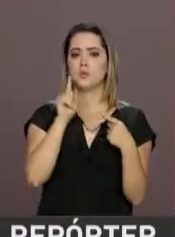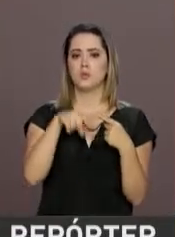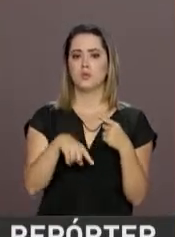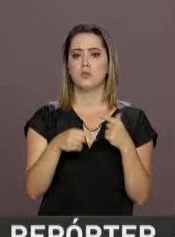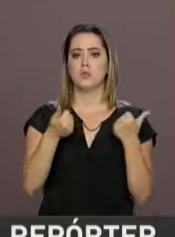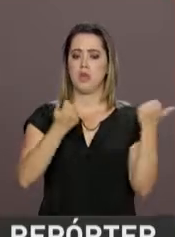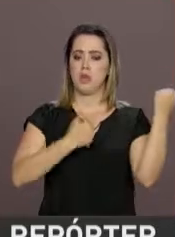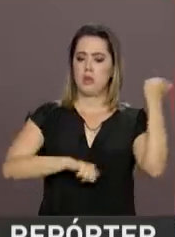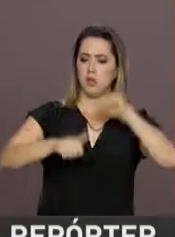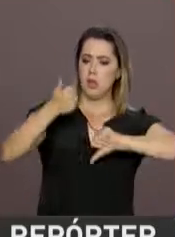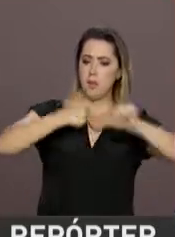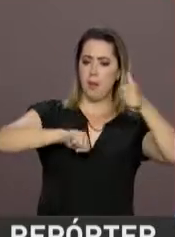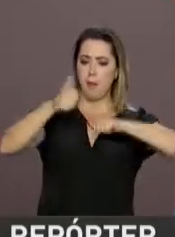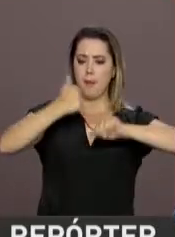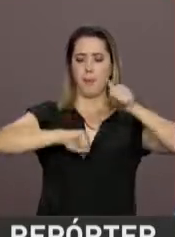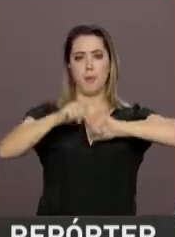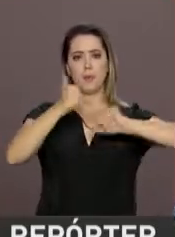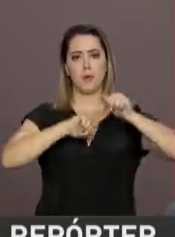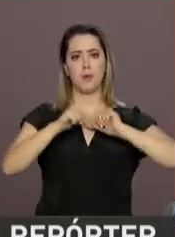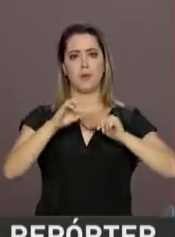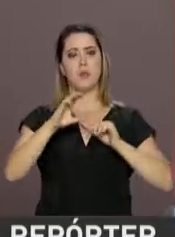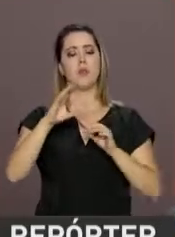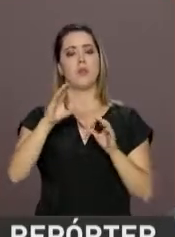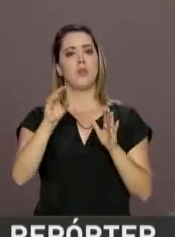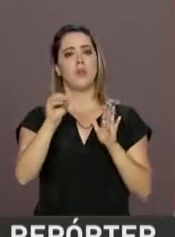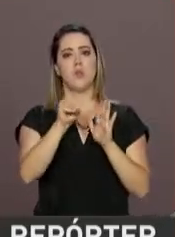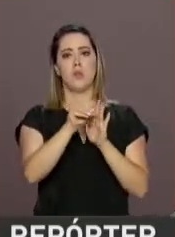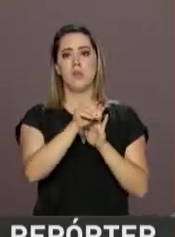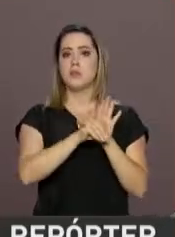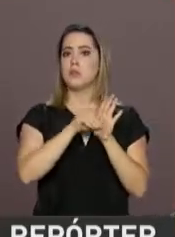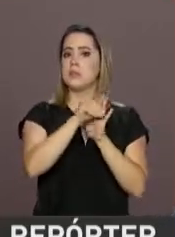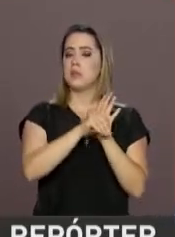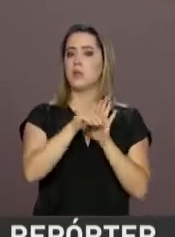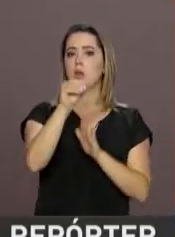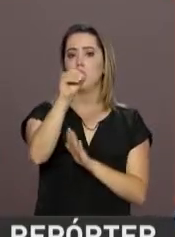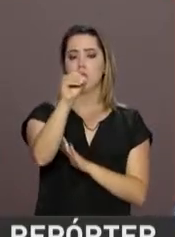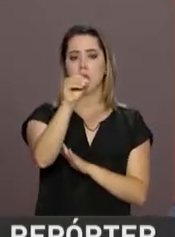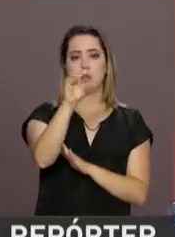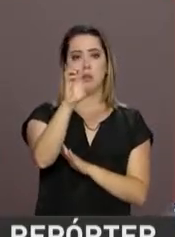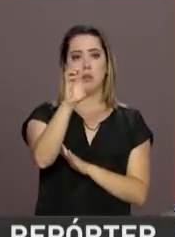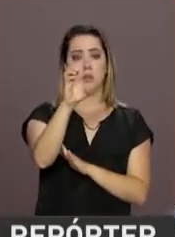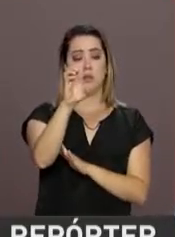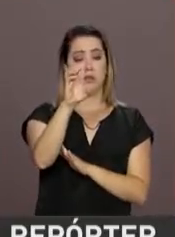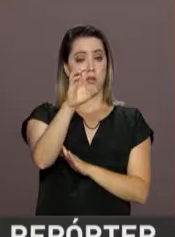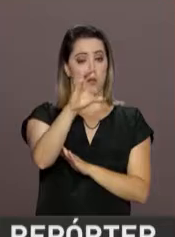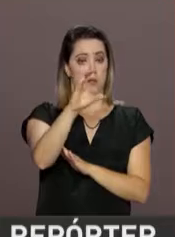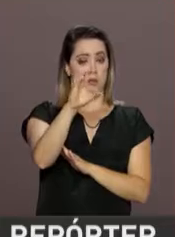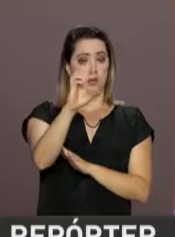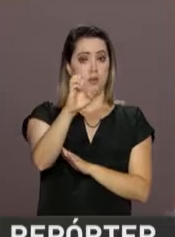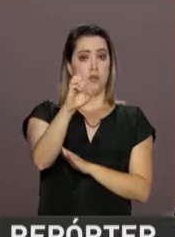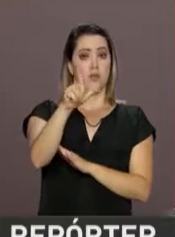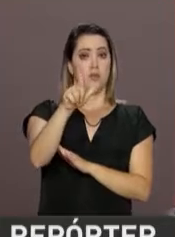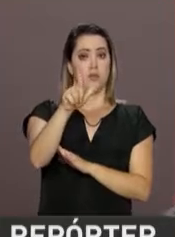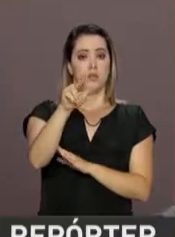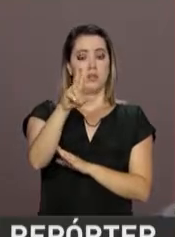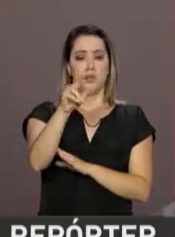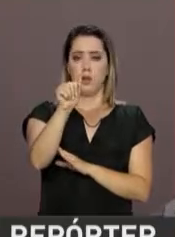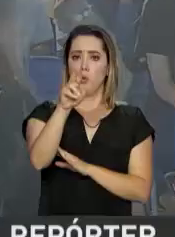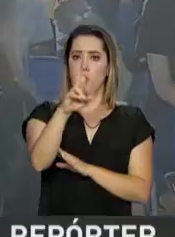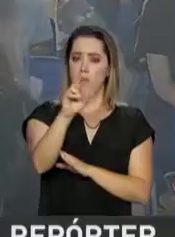celular a gente trabalha os carboidratos gorduras proteínas a importância da água e os sais